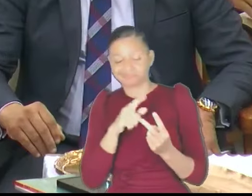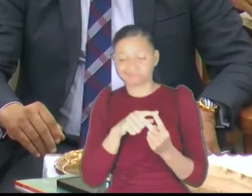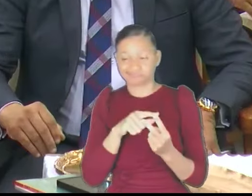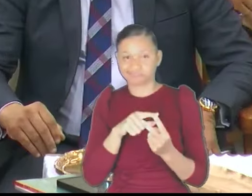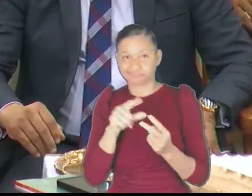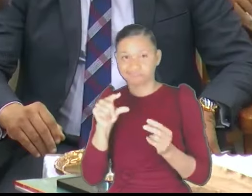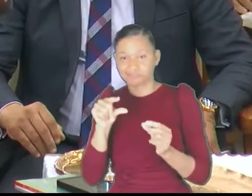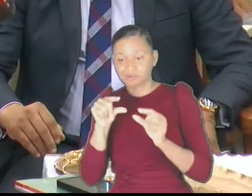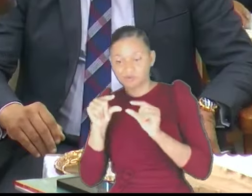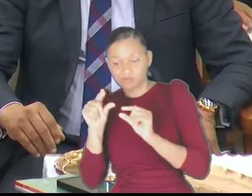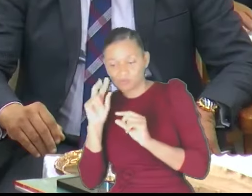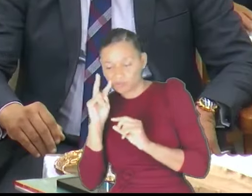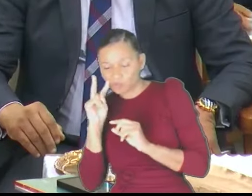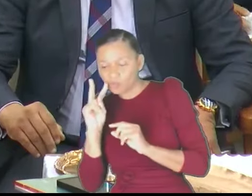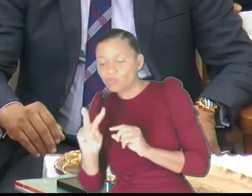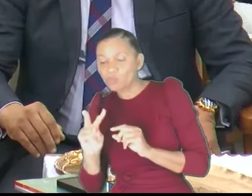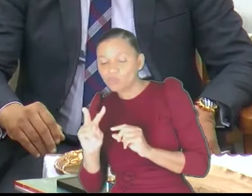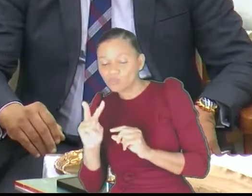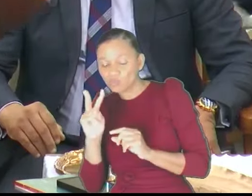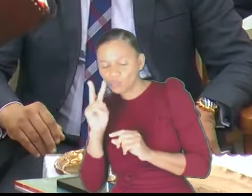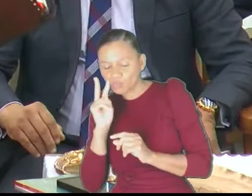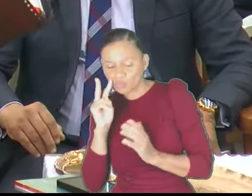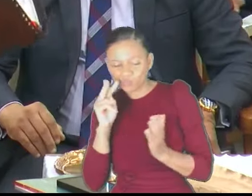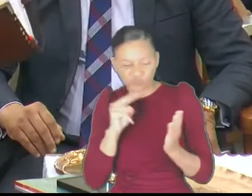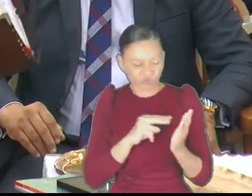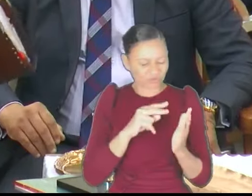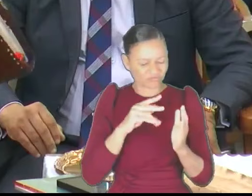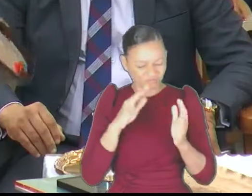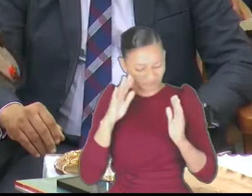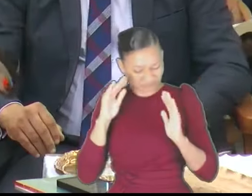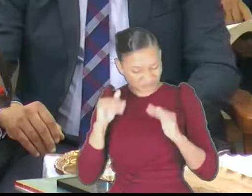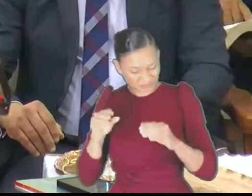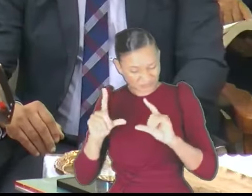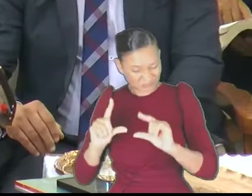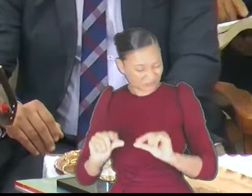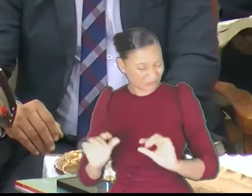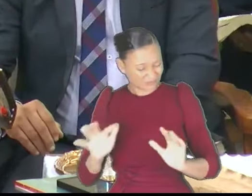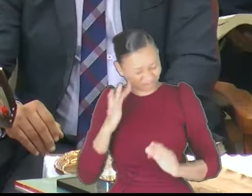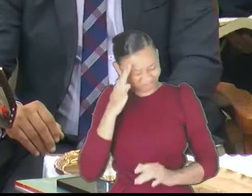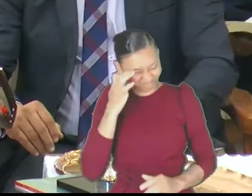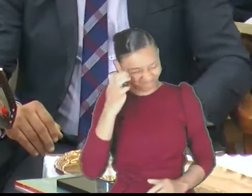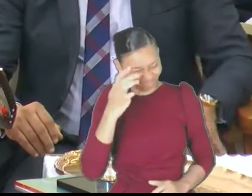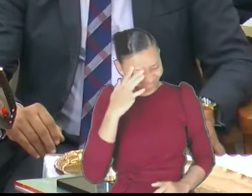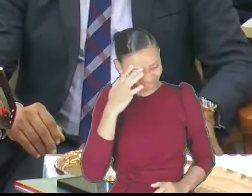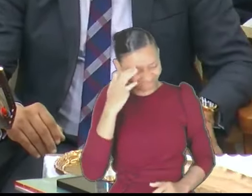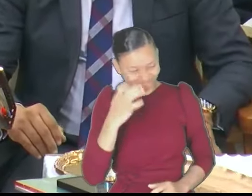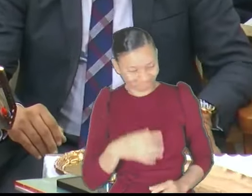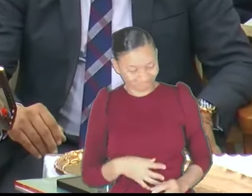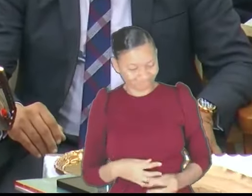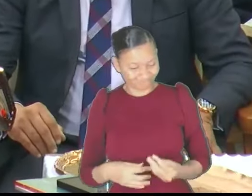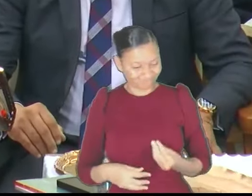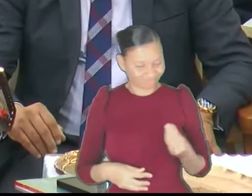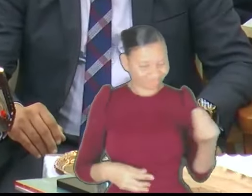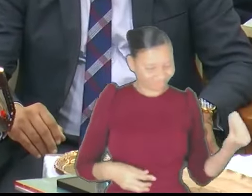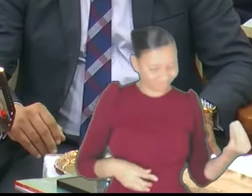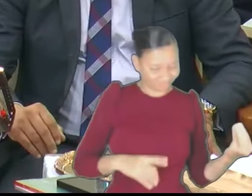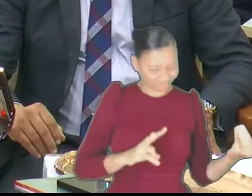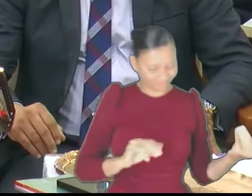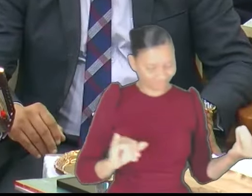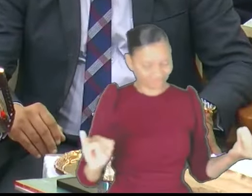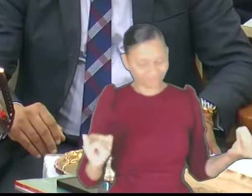da panela e colocava o olho na palavra. Qual a palavra? A palavra foi essa: se trouxer, vai viver